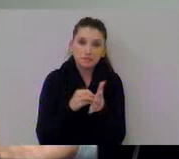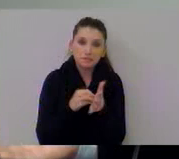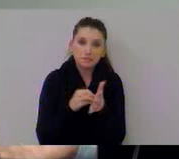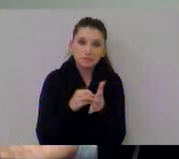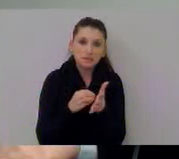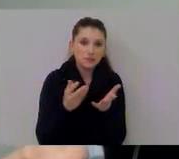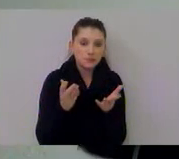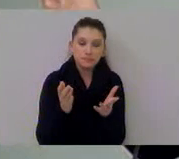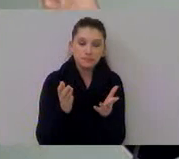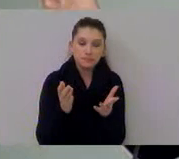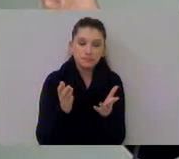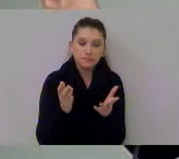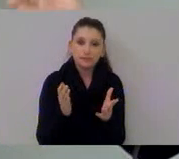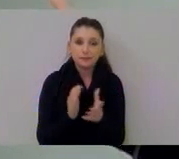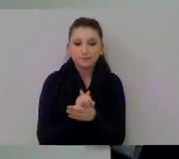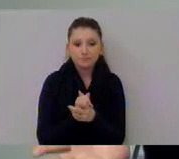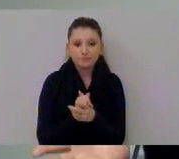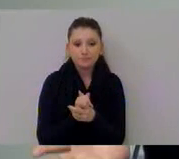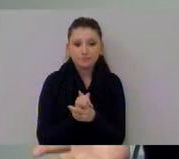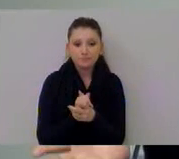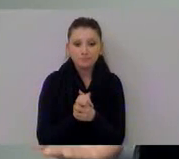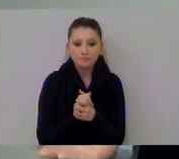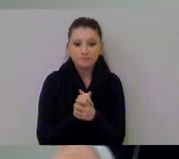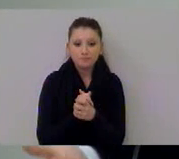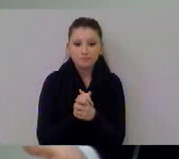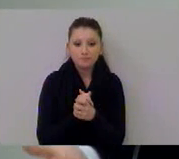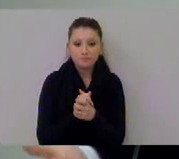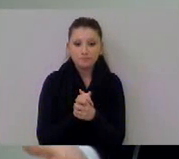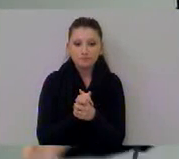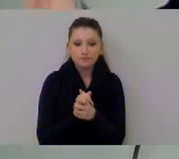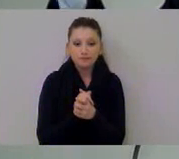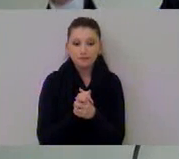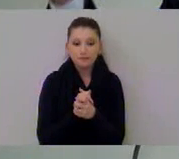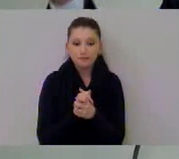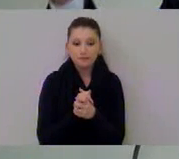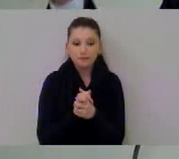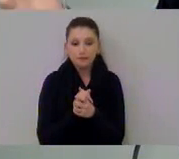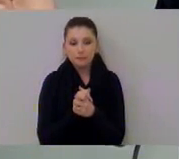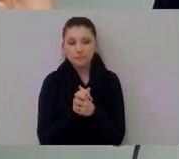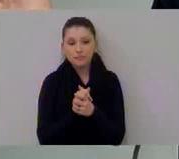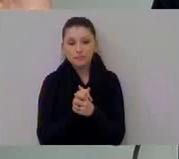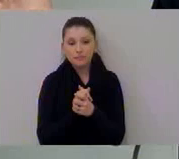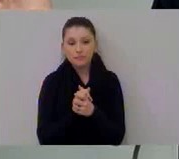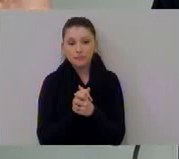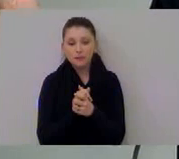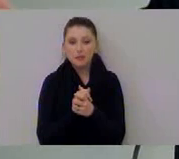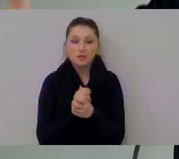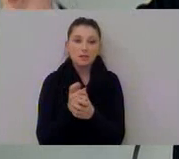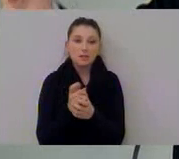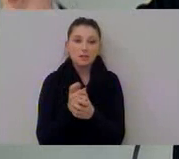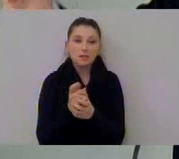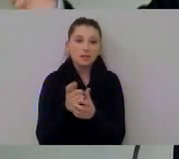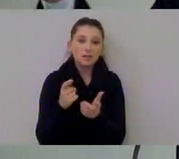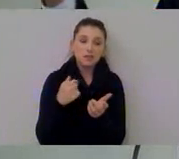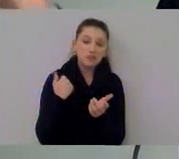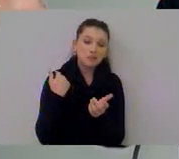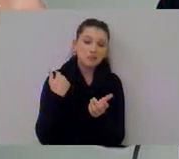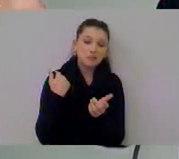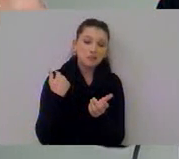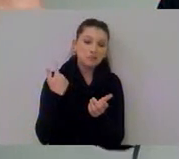Evidentemente que essas demandas estão acumuladas e